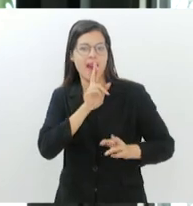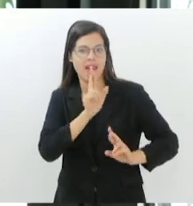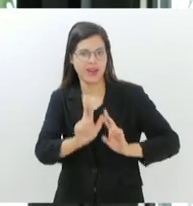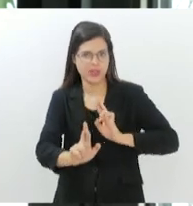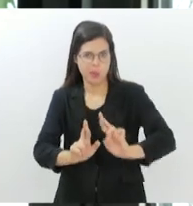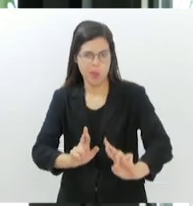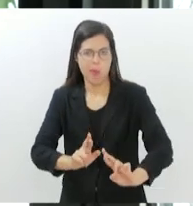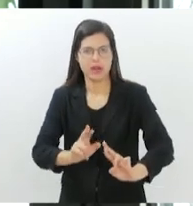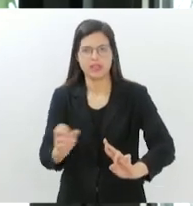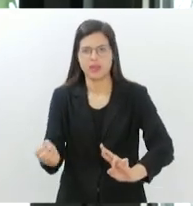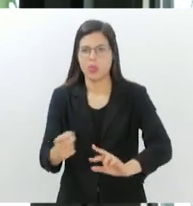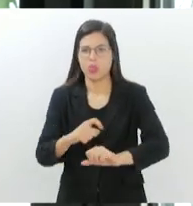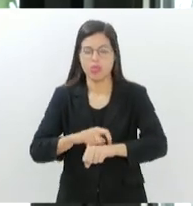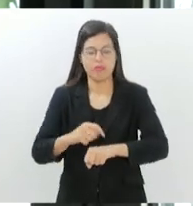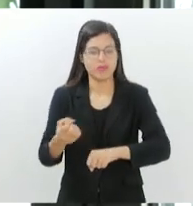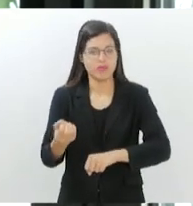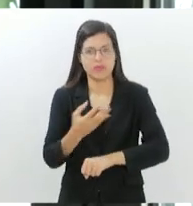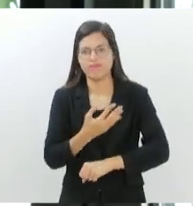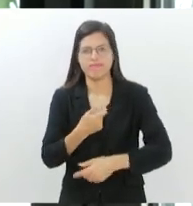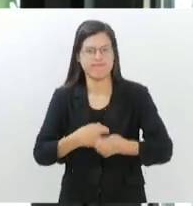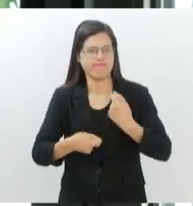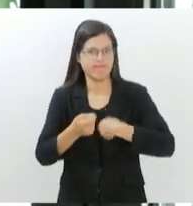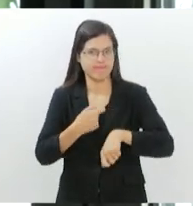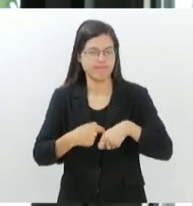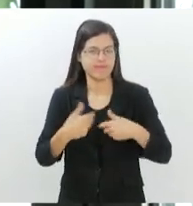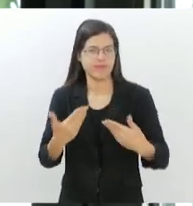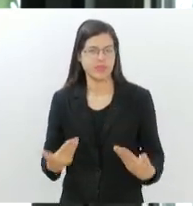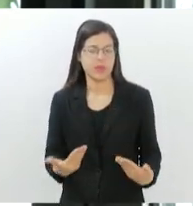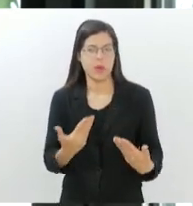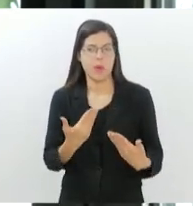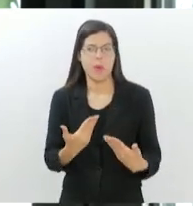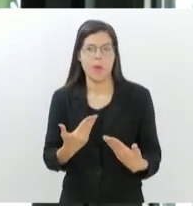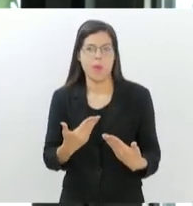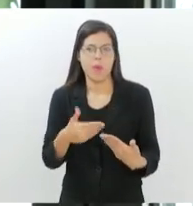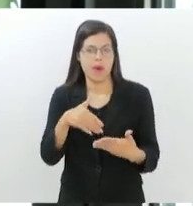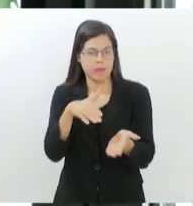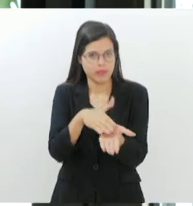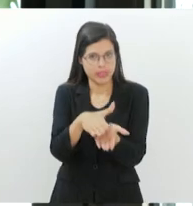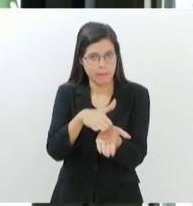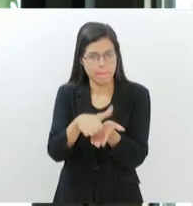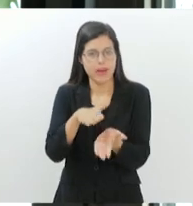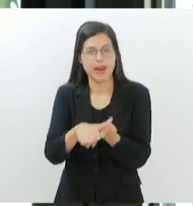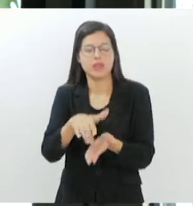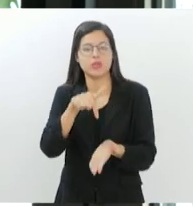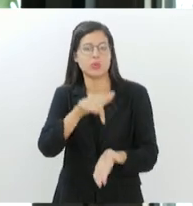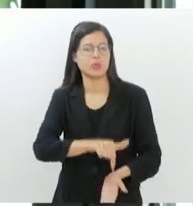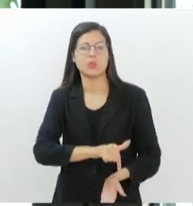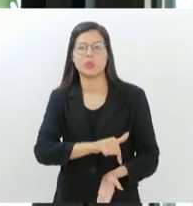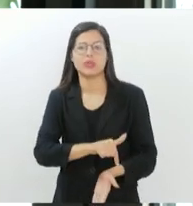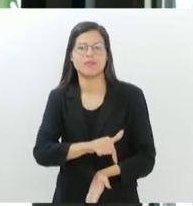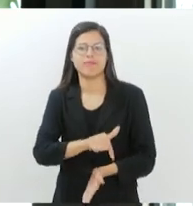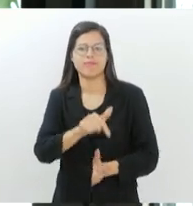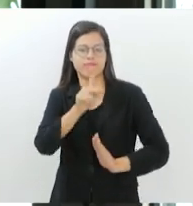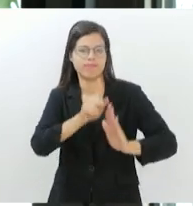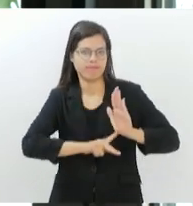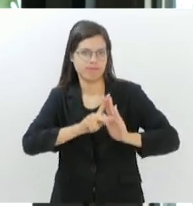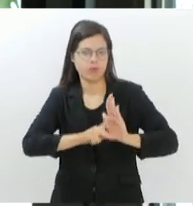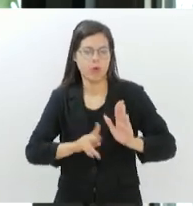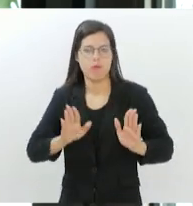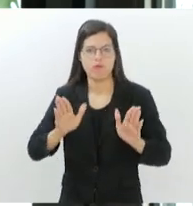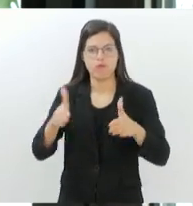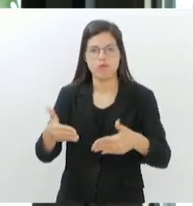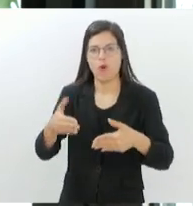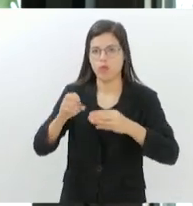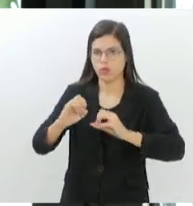nova economia, né. Então, com o lançamento desse portfólio voltado para os educadores,